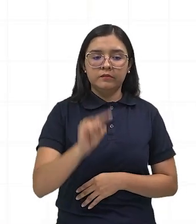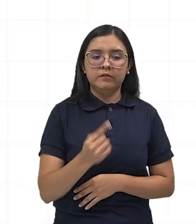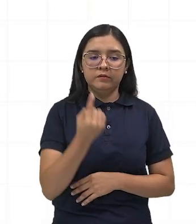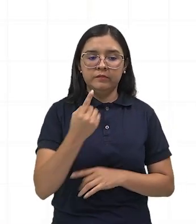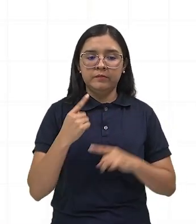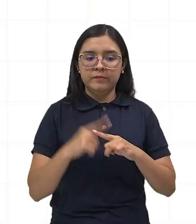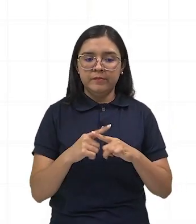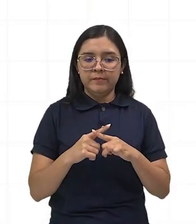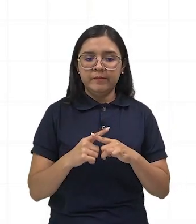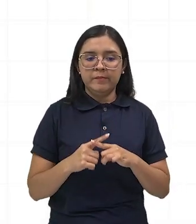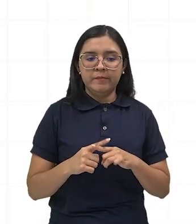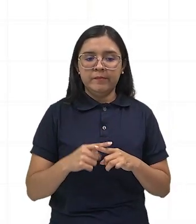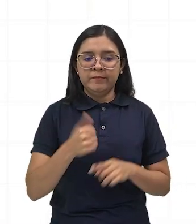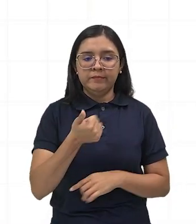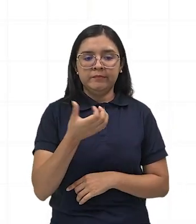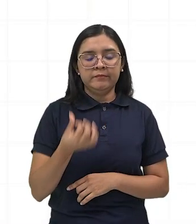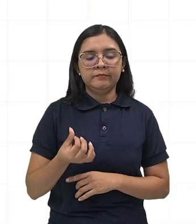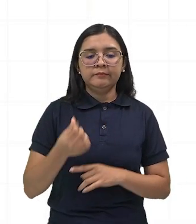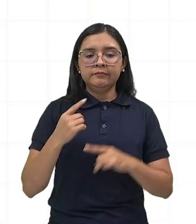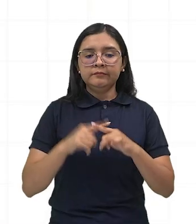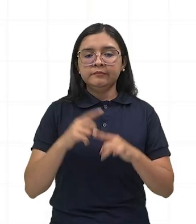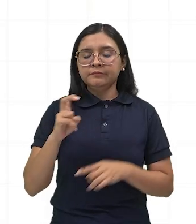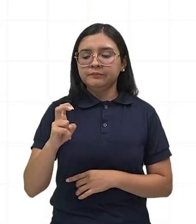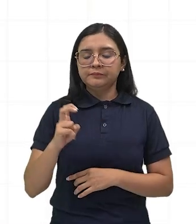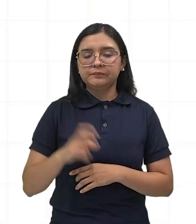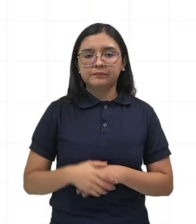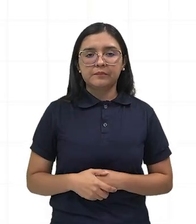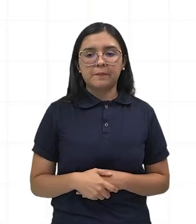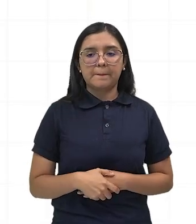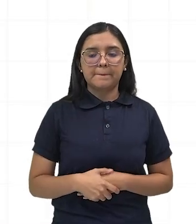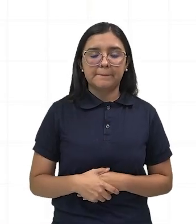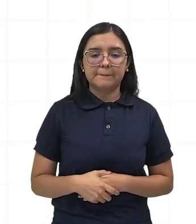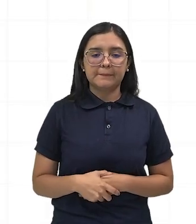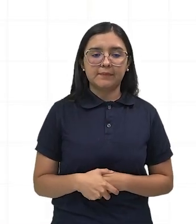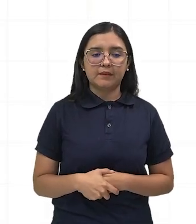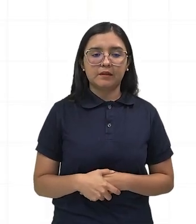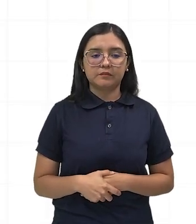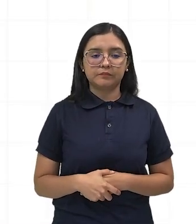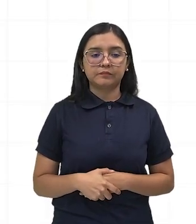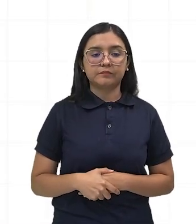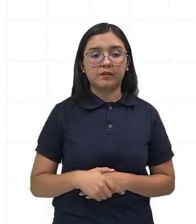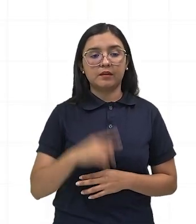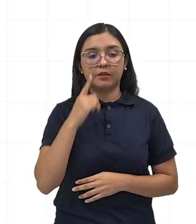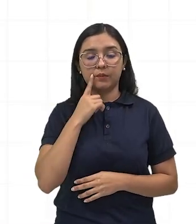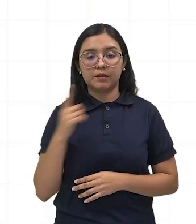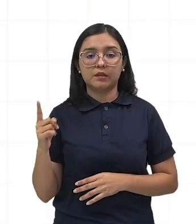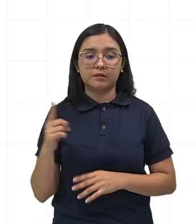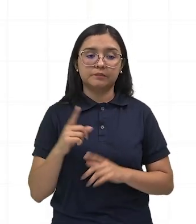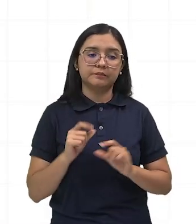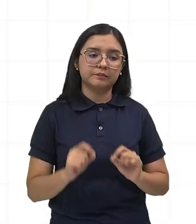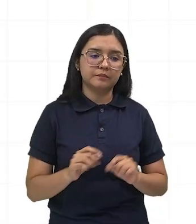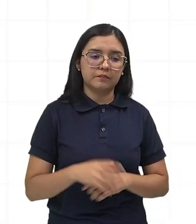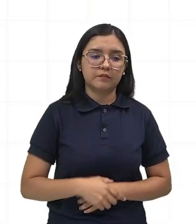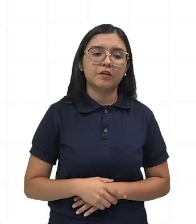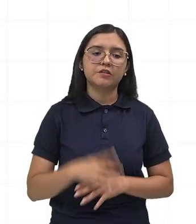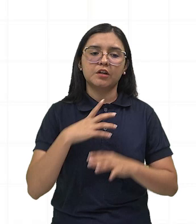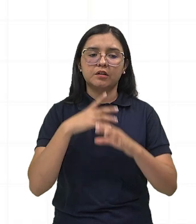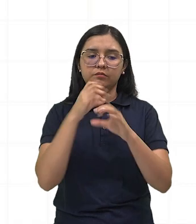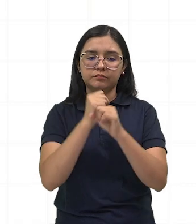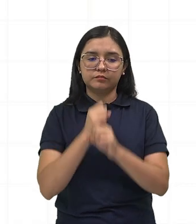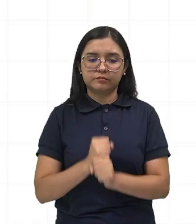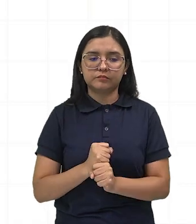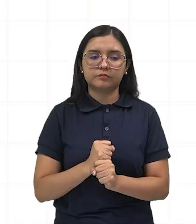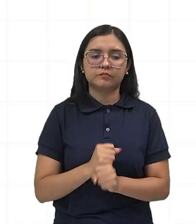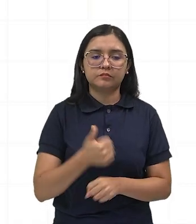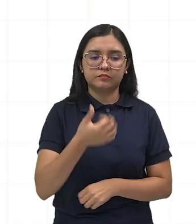3,1 vezes 16 vezes 5. Então, aqui, no caso, resolvendo os inteiros logo,